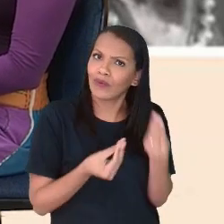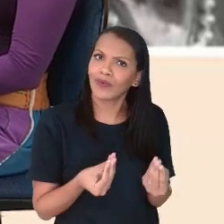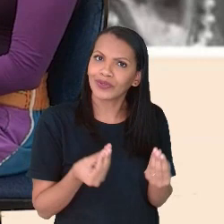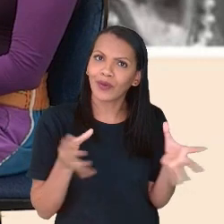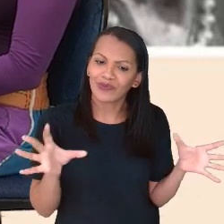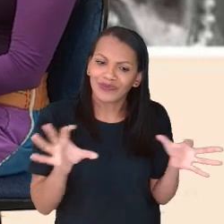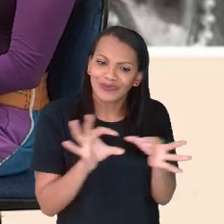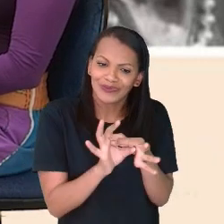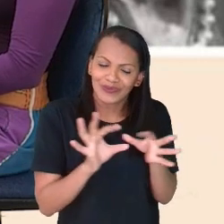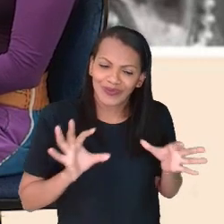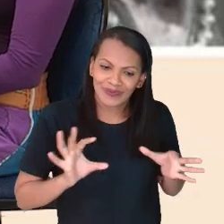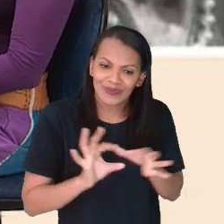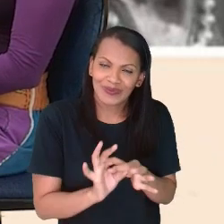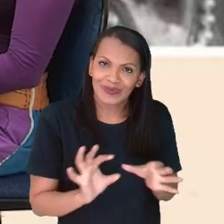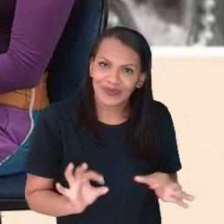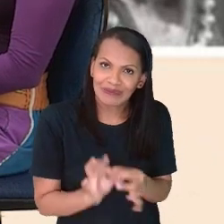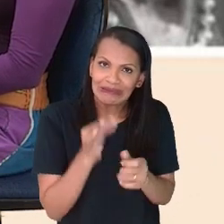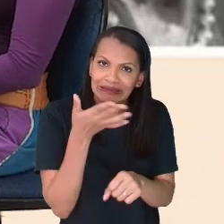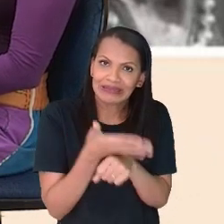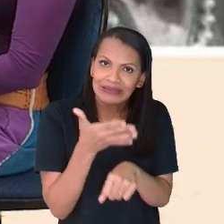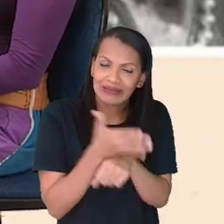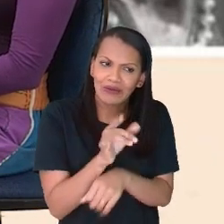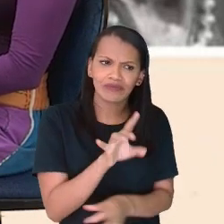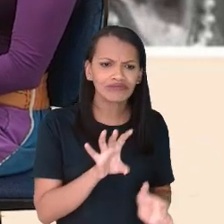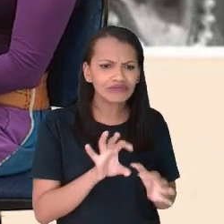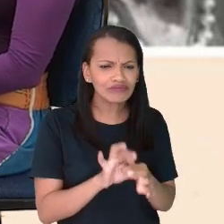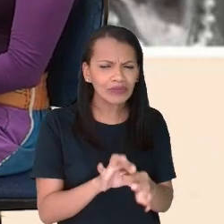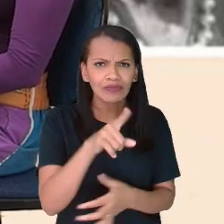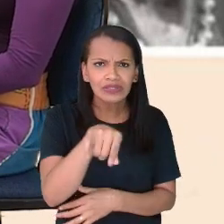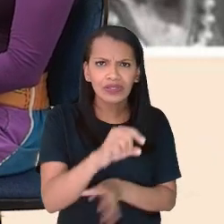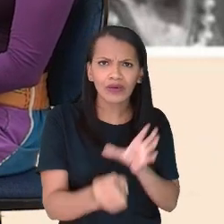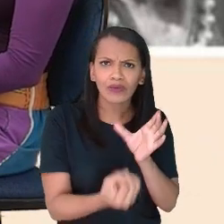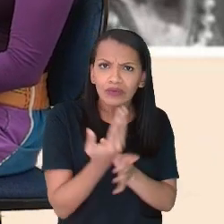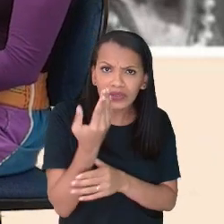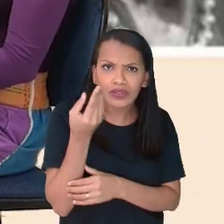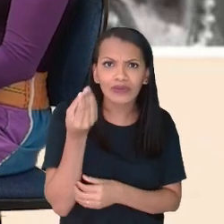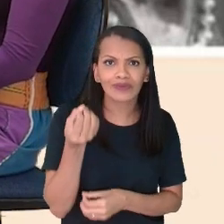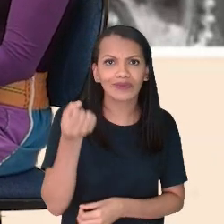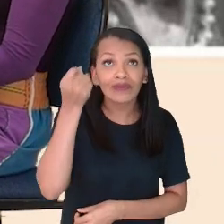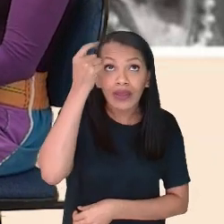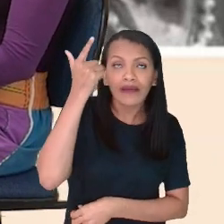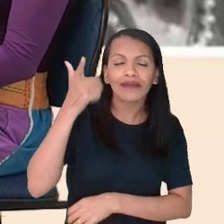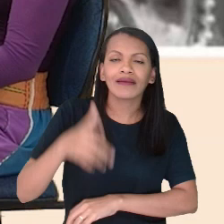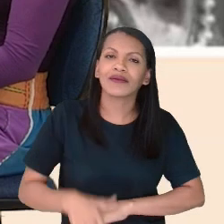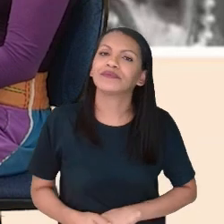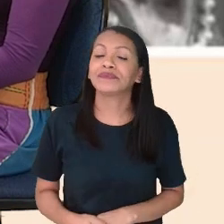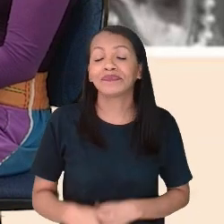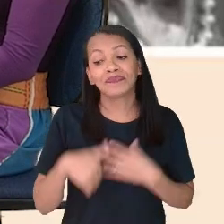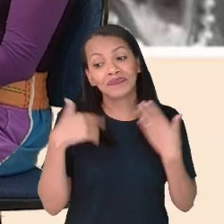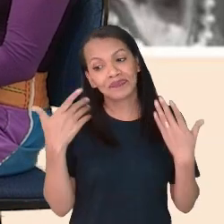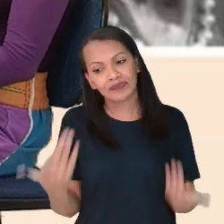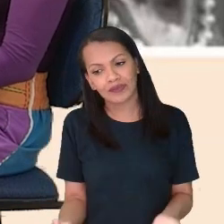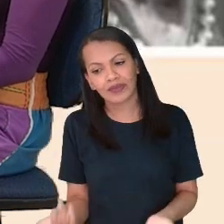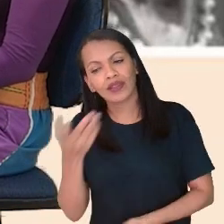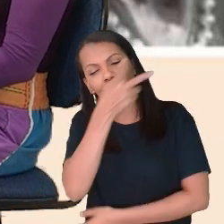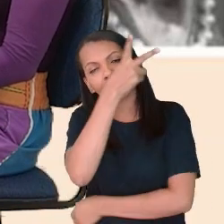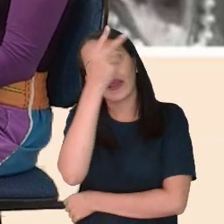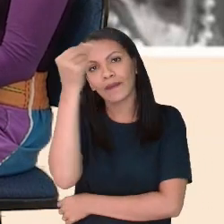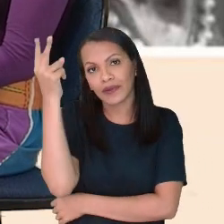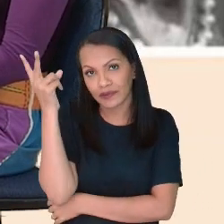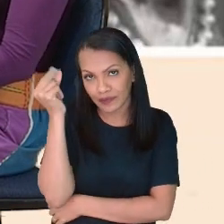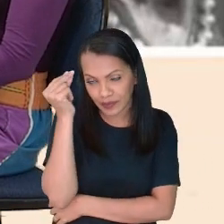essas cenas, né? Como foi que você concebeu esse trabalho? A gente, né, na